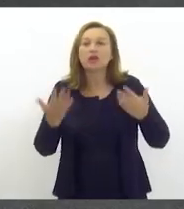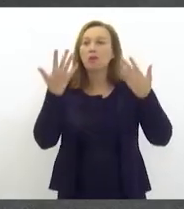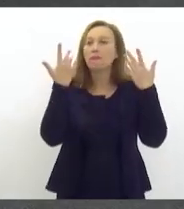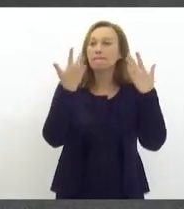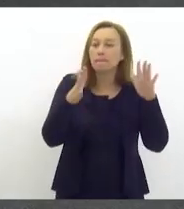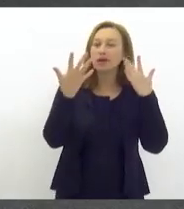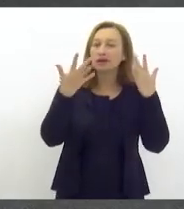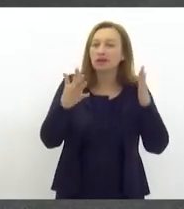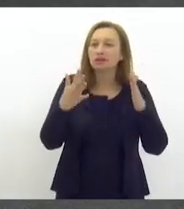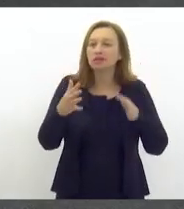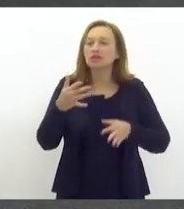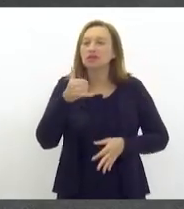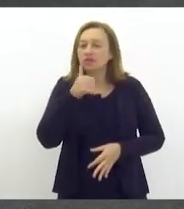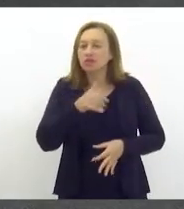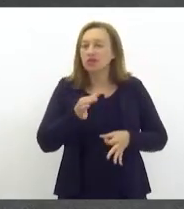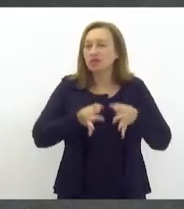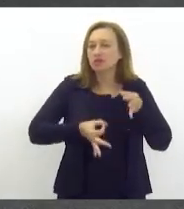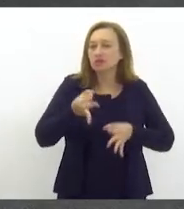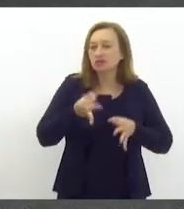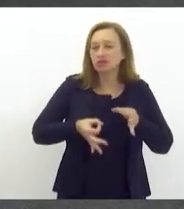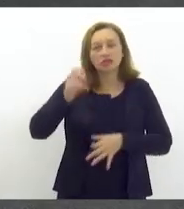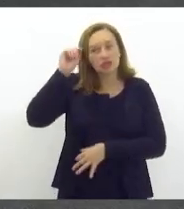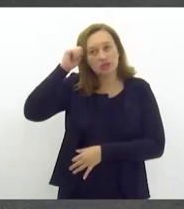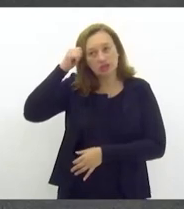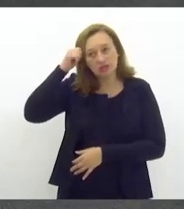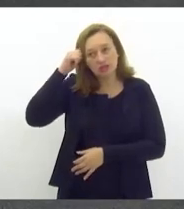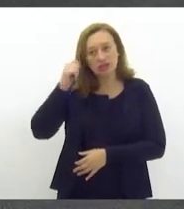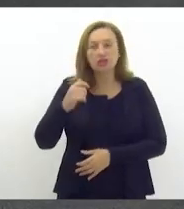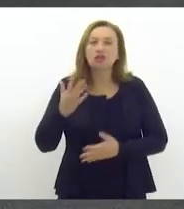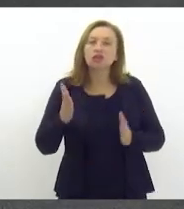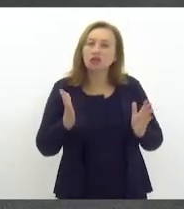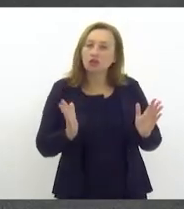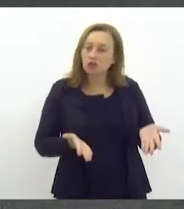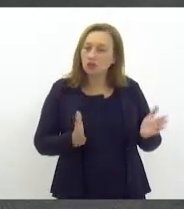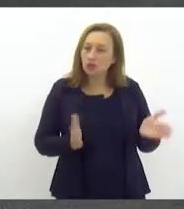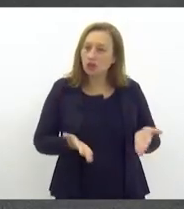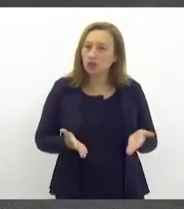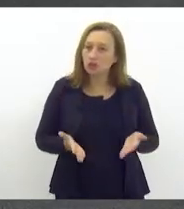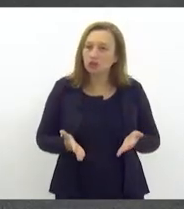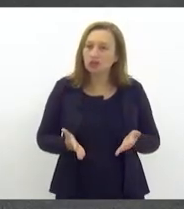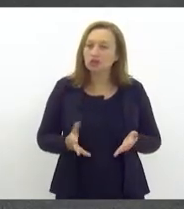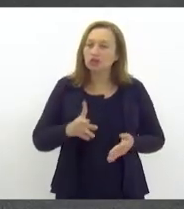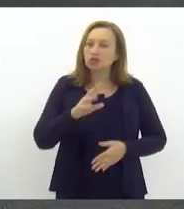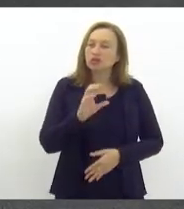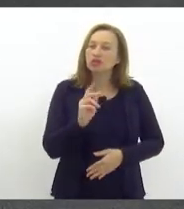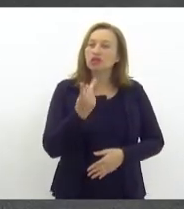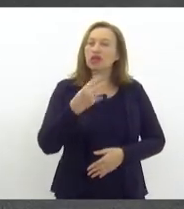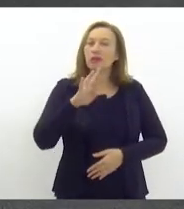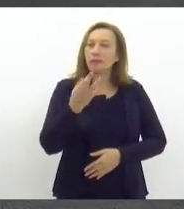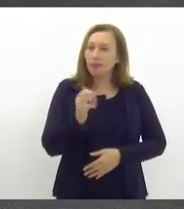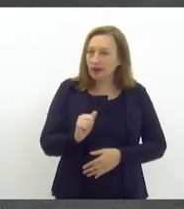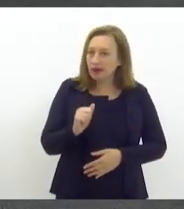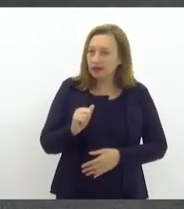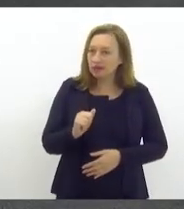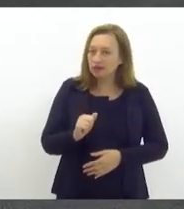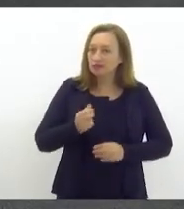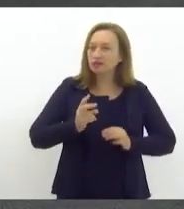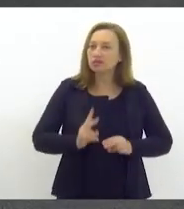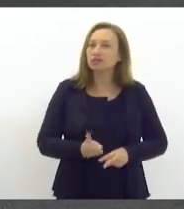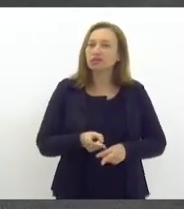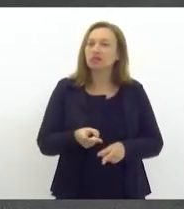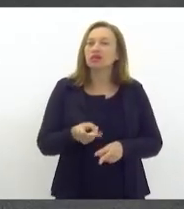saudar aqui as juristas negras, essas mulheres que hoje estão numa campanha permanente para que